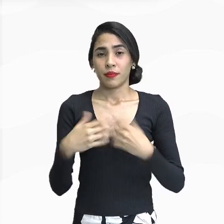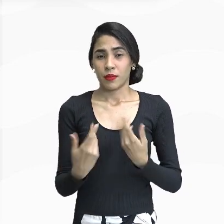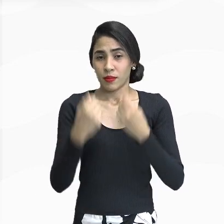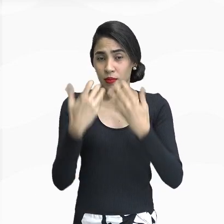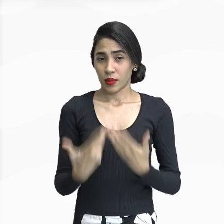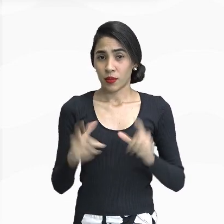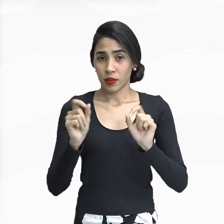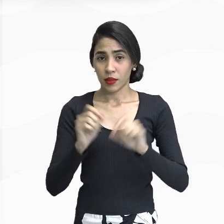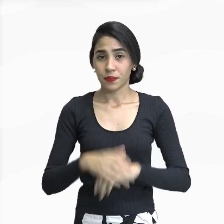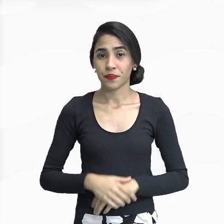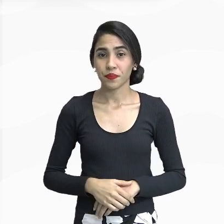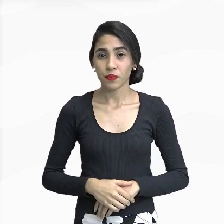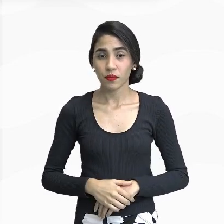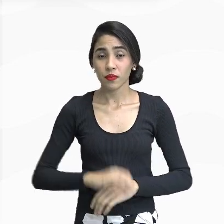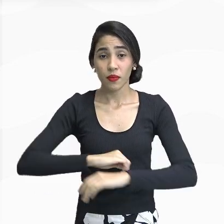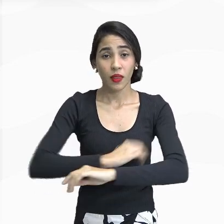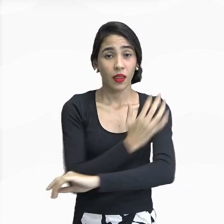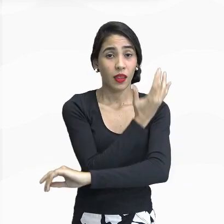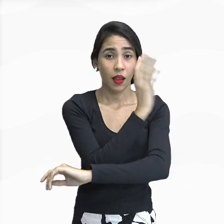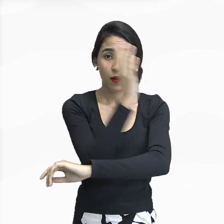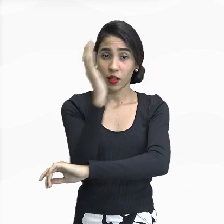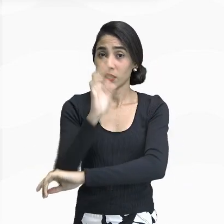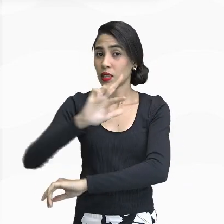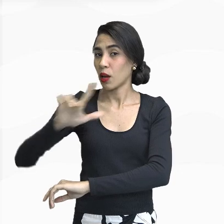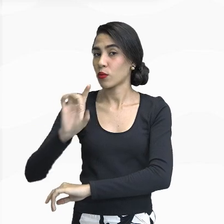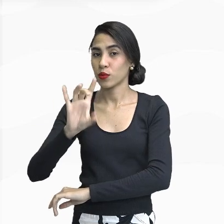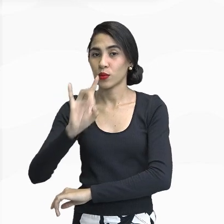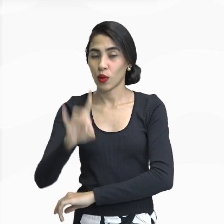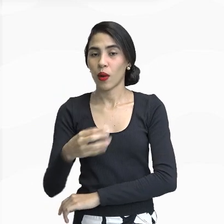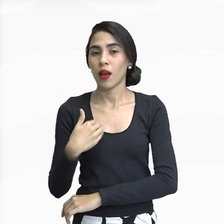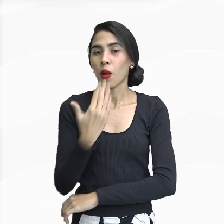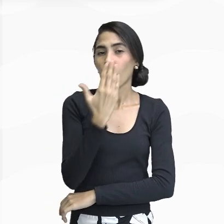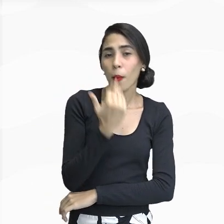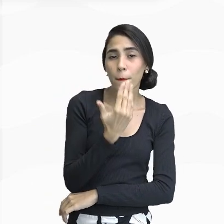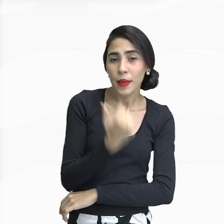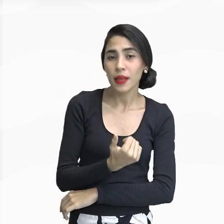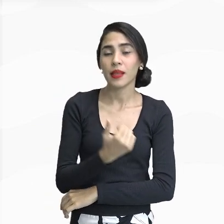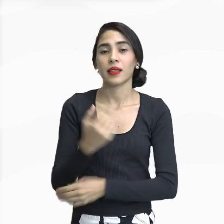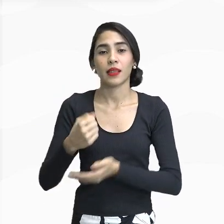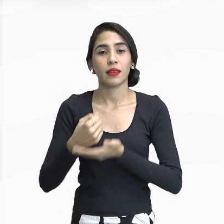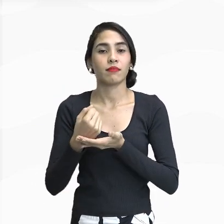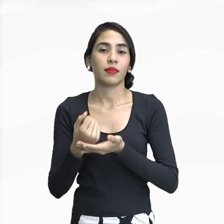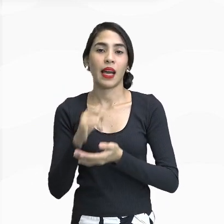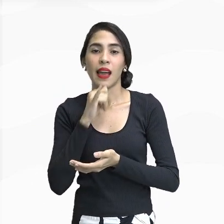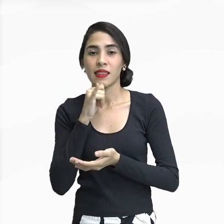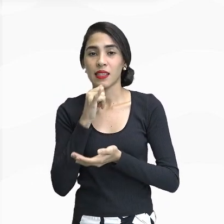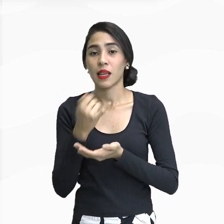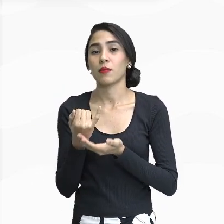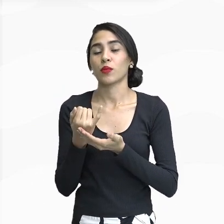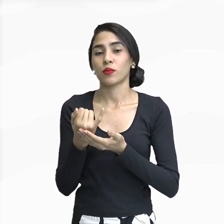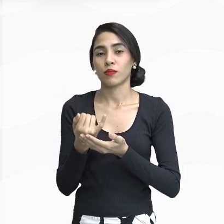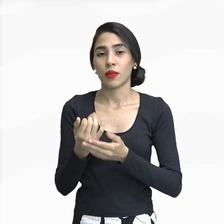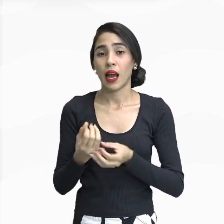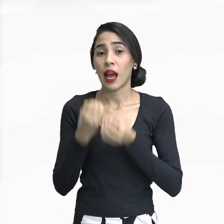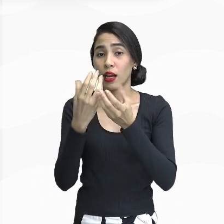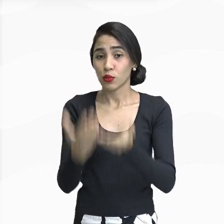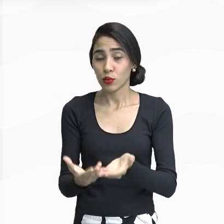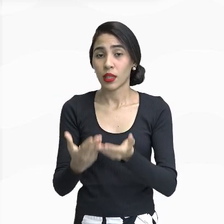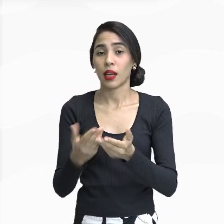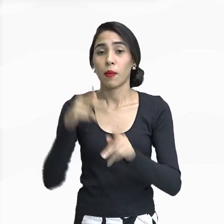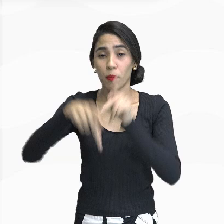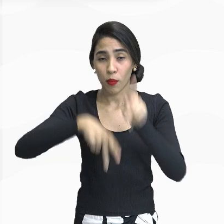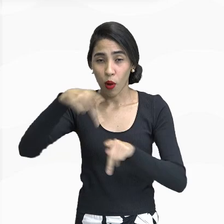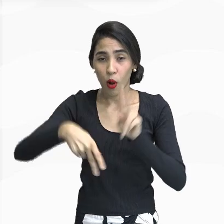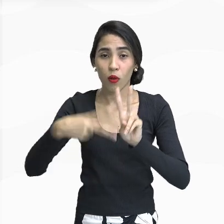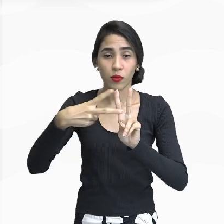é que a floresta não somente serve para alimentar, para dar guarida, para os nossos povos originários, para